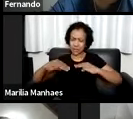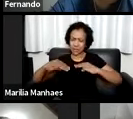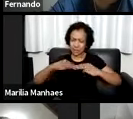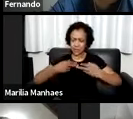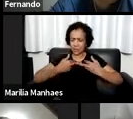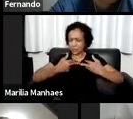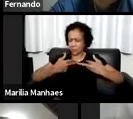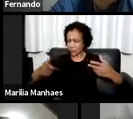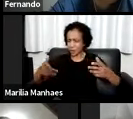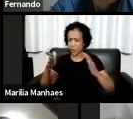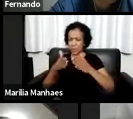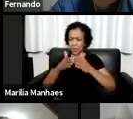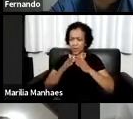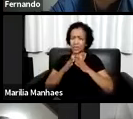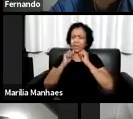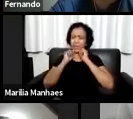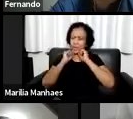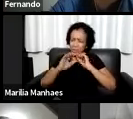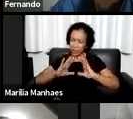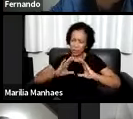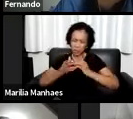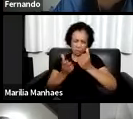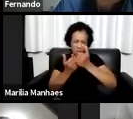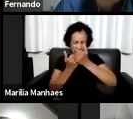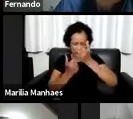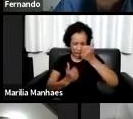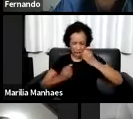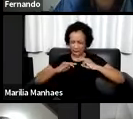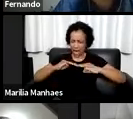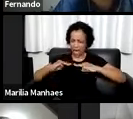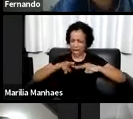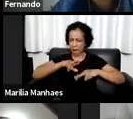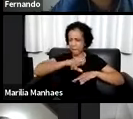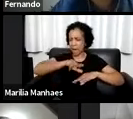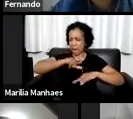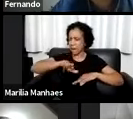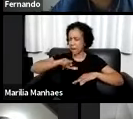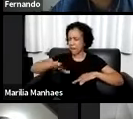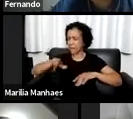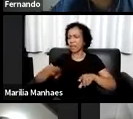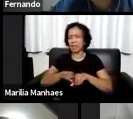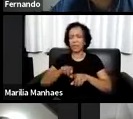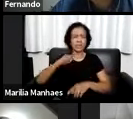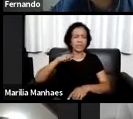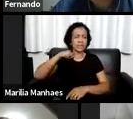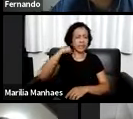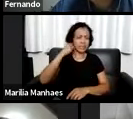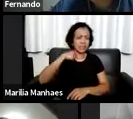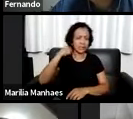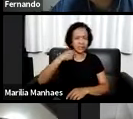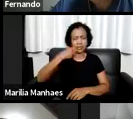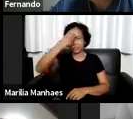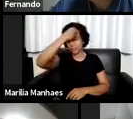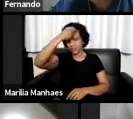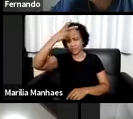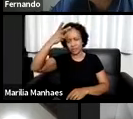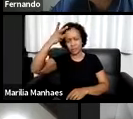presidente, por toda a equipe de ministros. Oramos pelo Senado, pelos deputados, pelos prefeitos, pelos